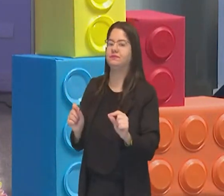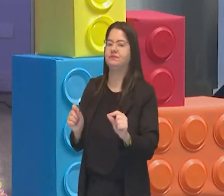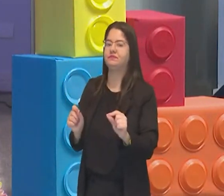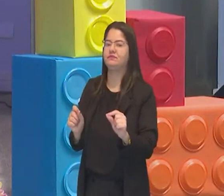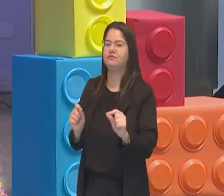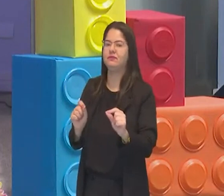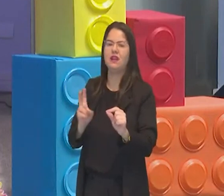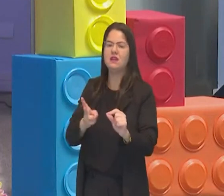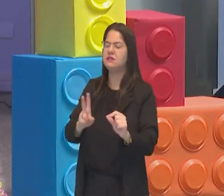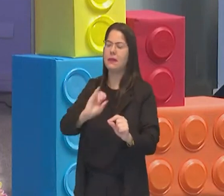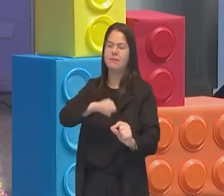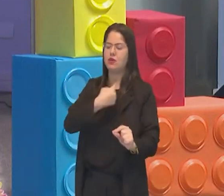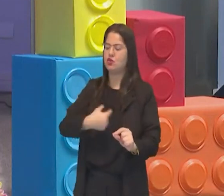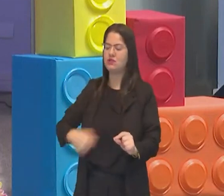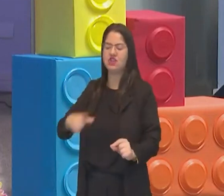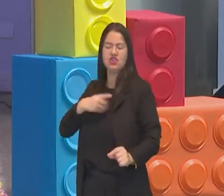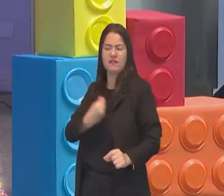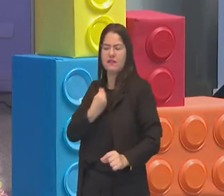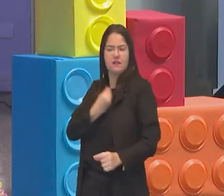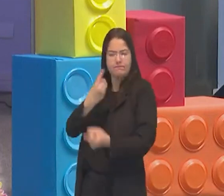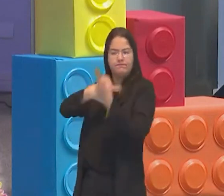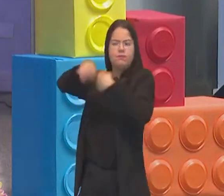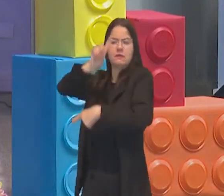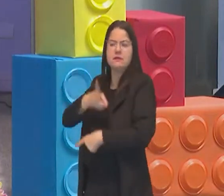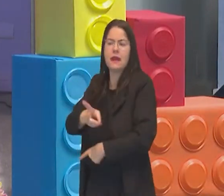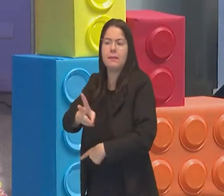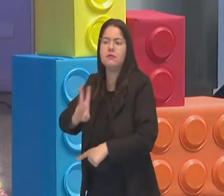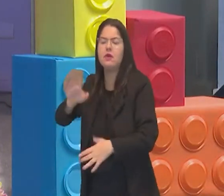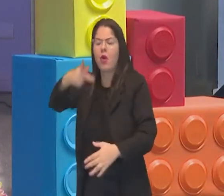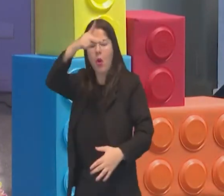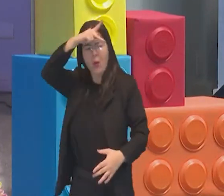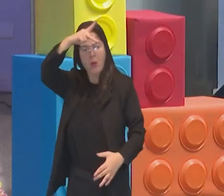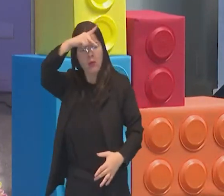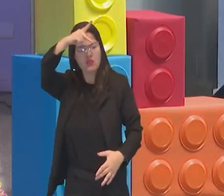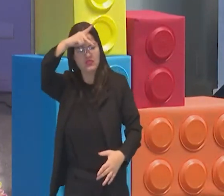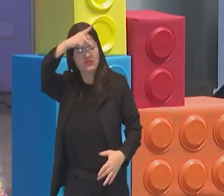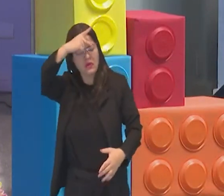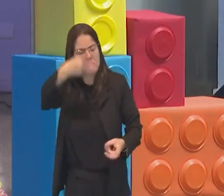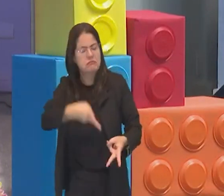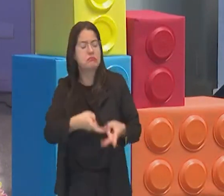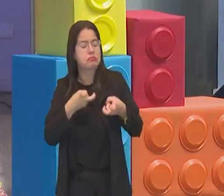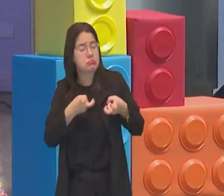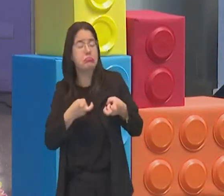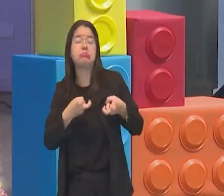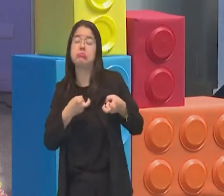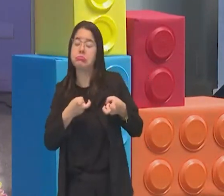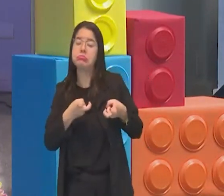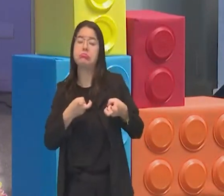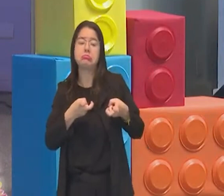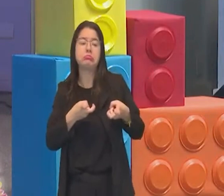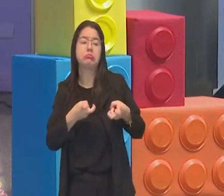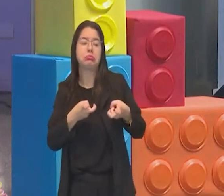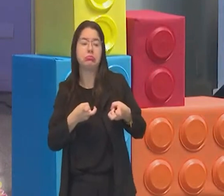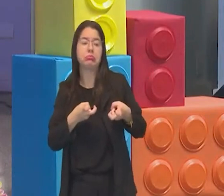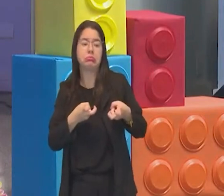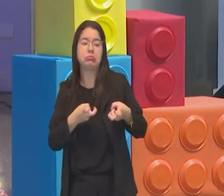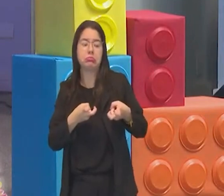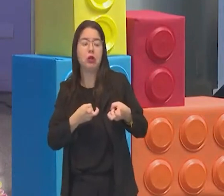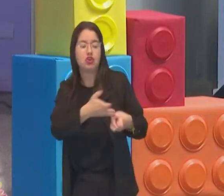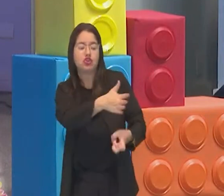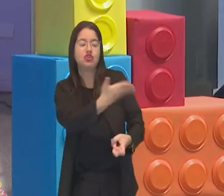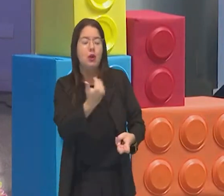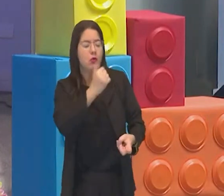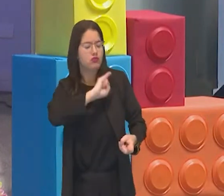tudo que ele tocava prosperava. E por isso Potifar o colocou como o mordomo da sua